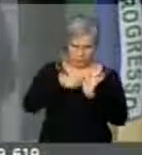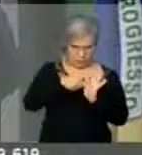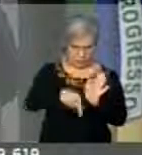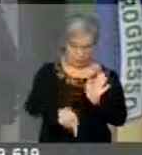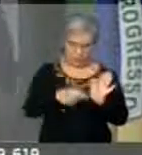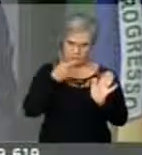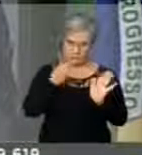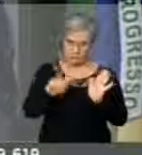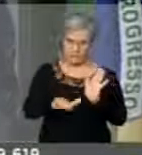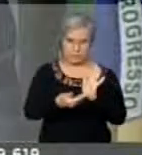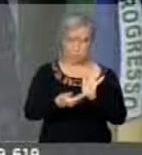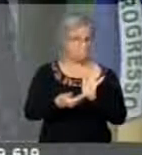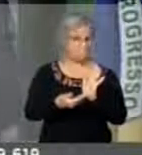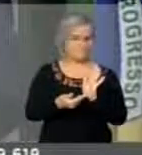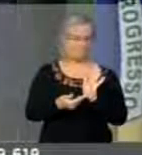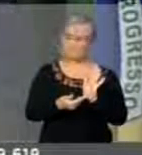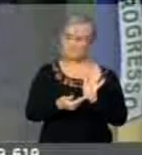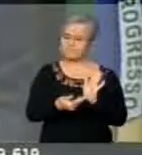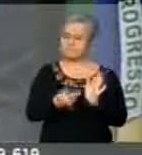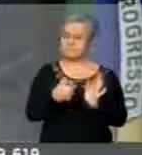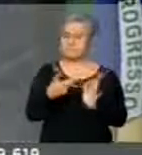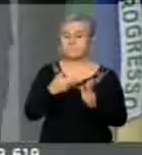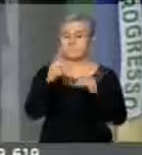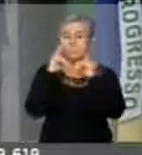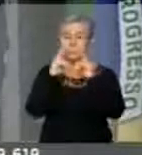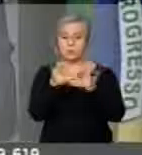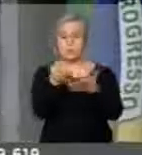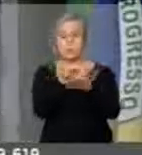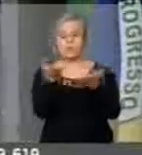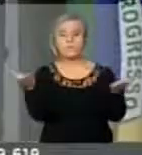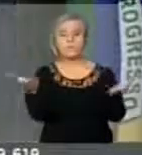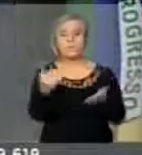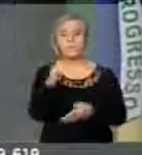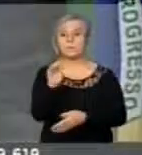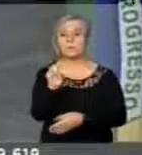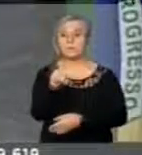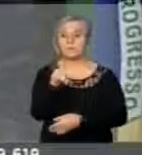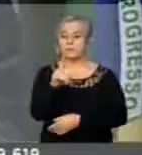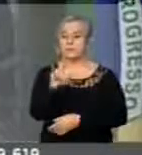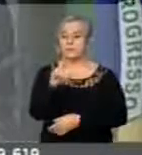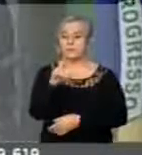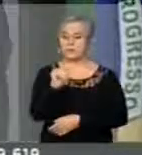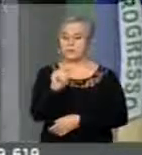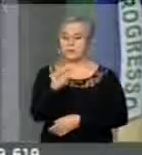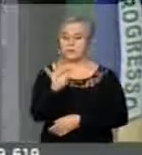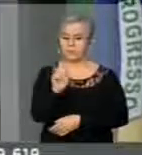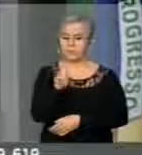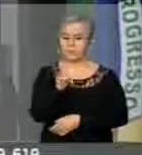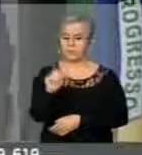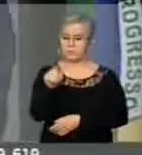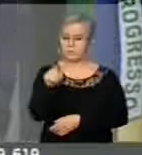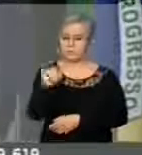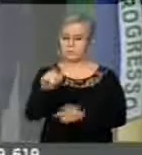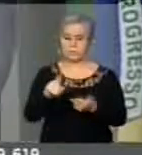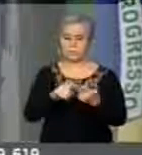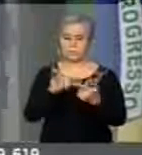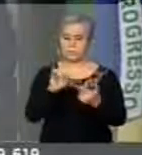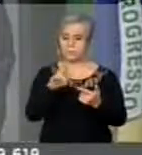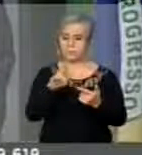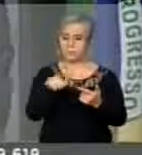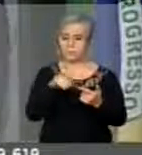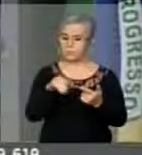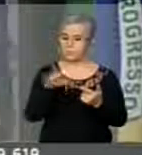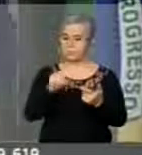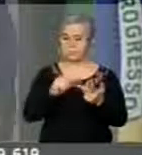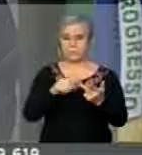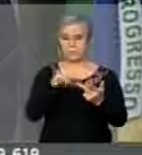uma cena patética. Eu quero ouvir aqui a Jandira Fegali, que também não chegou nessa casa. Quero ouvir a Erundina, o Zé